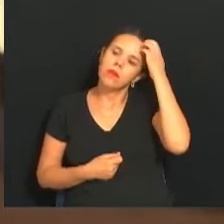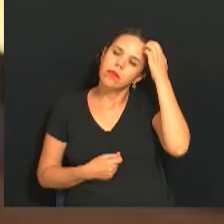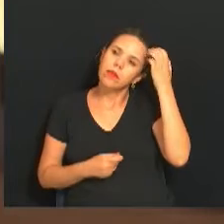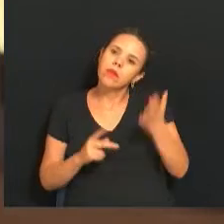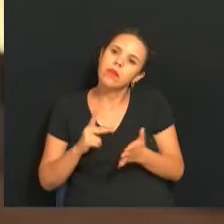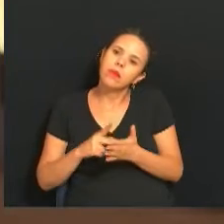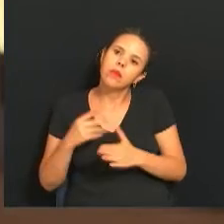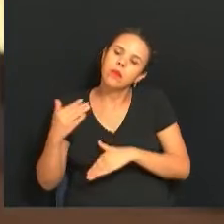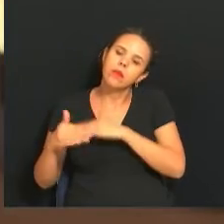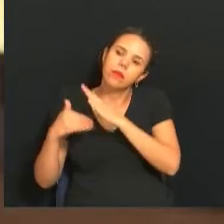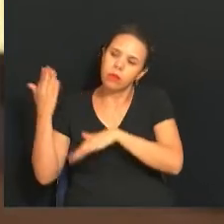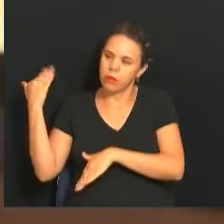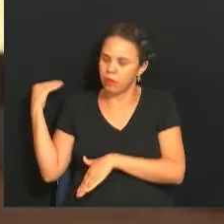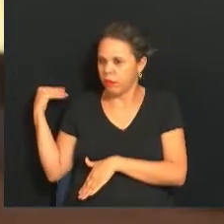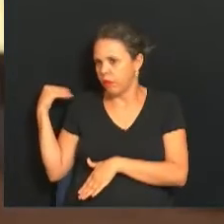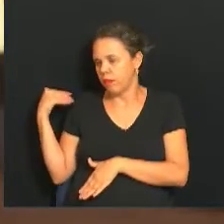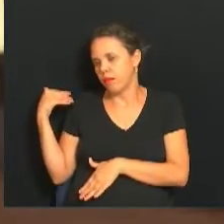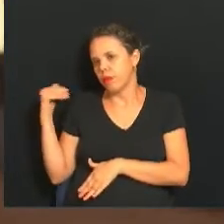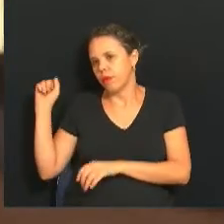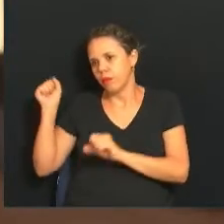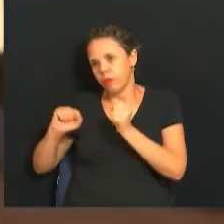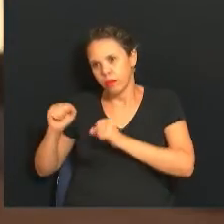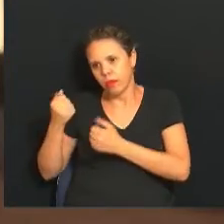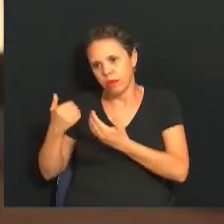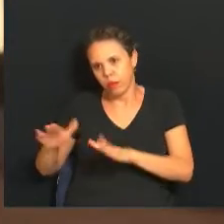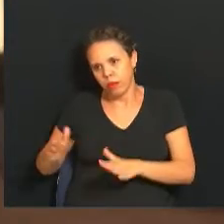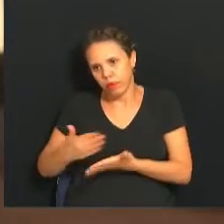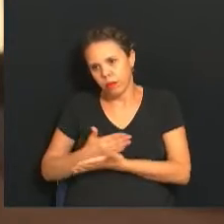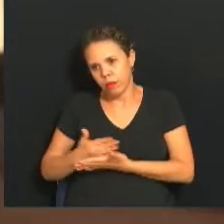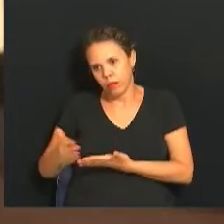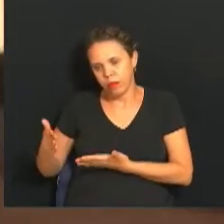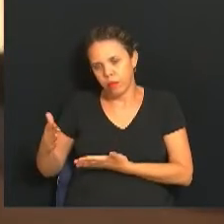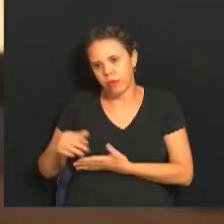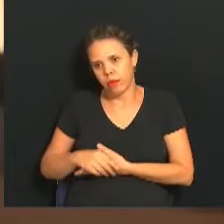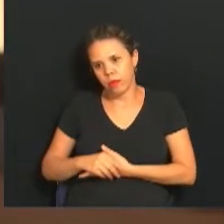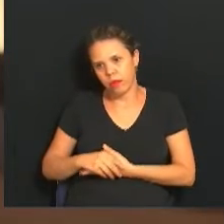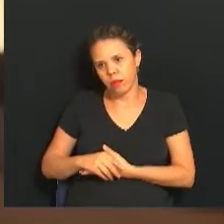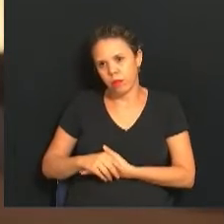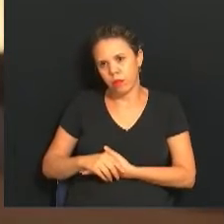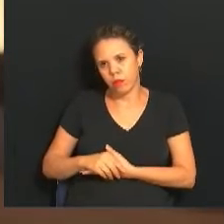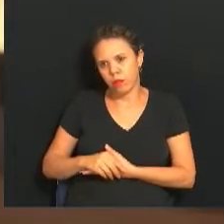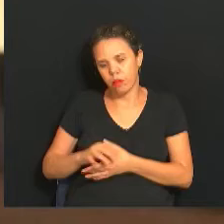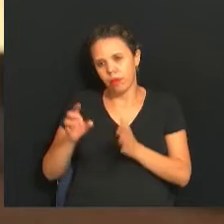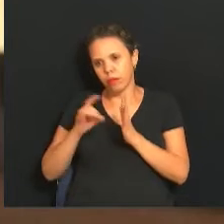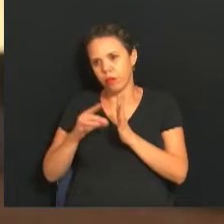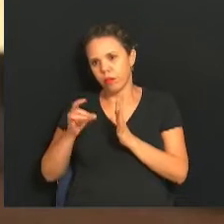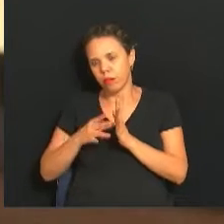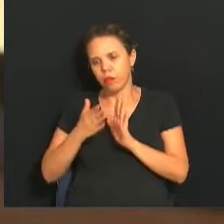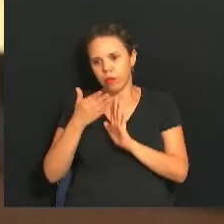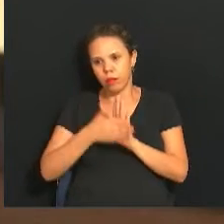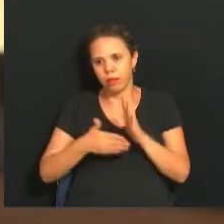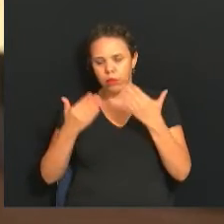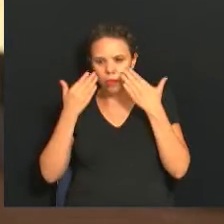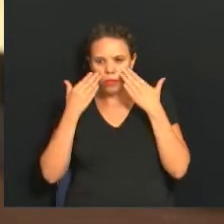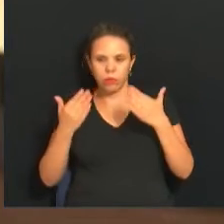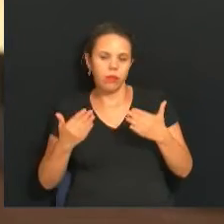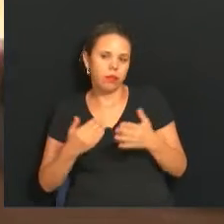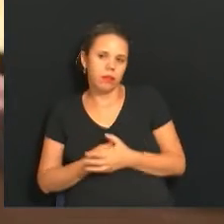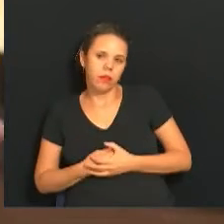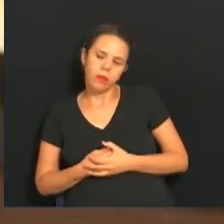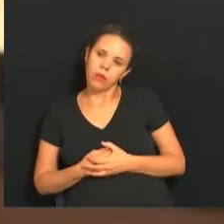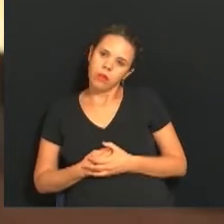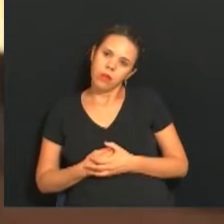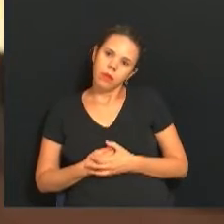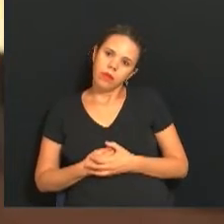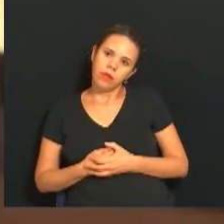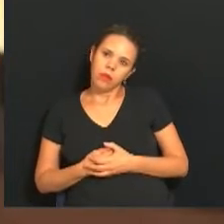Revolução Industrial, as vitrines começaram a tomar esse formato de vitrines frontais. E quando,